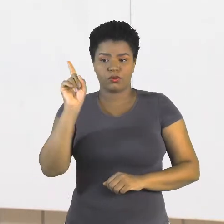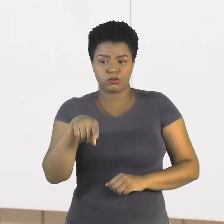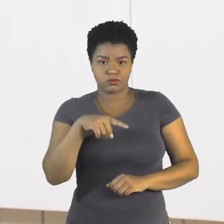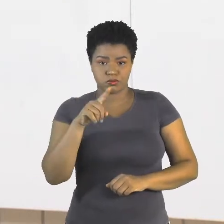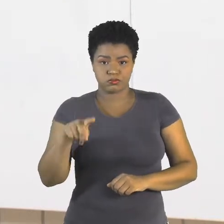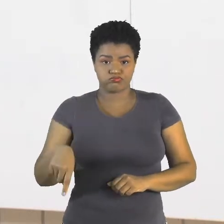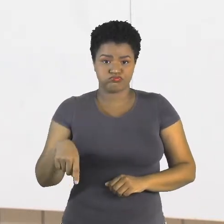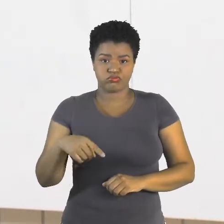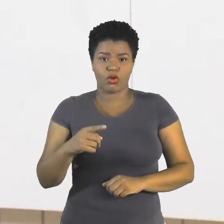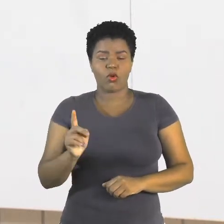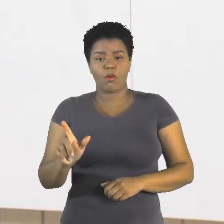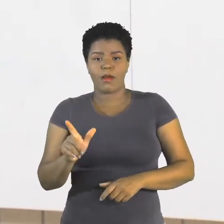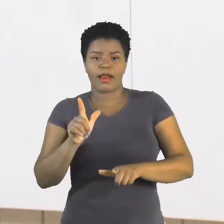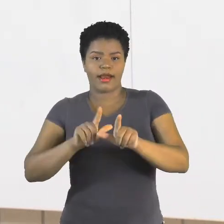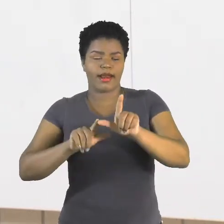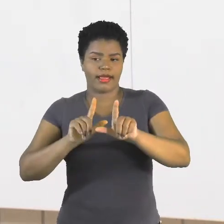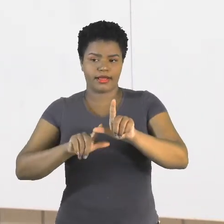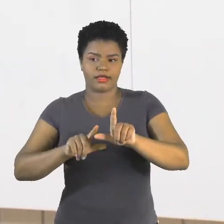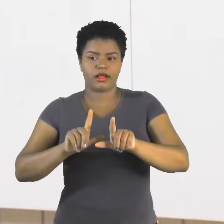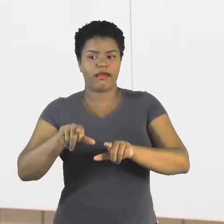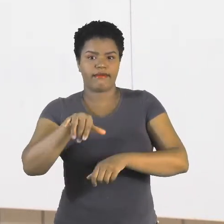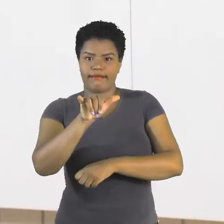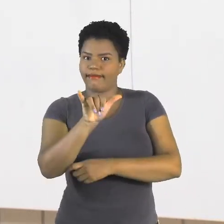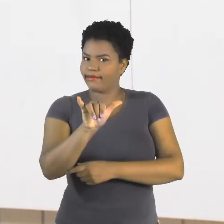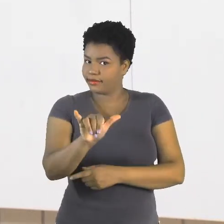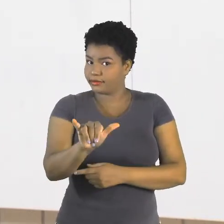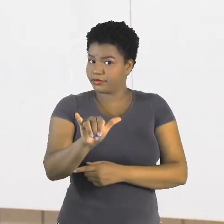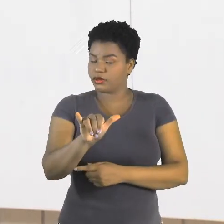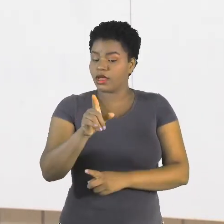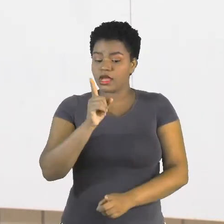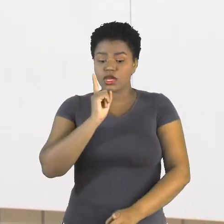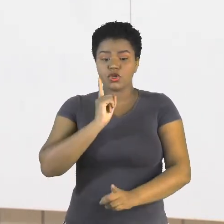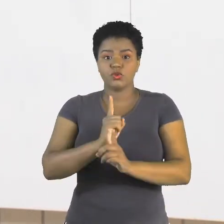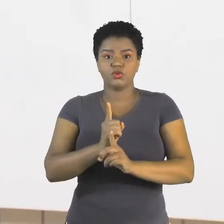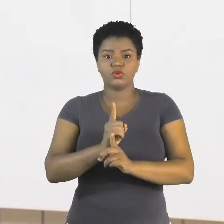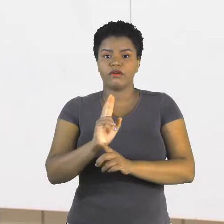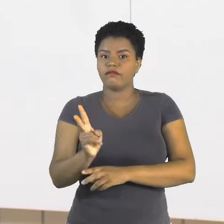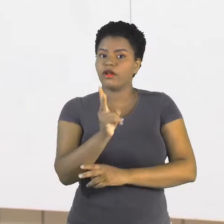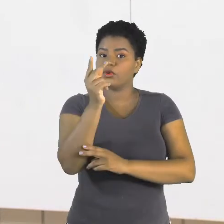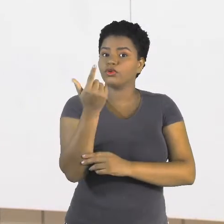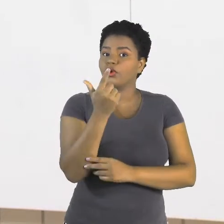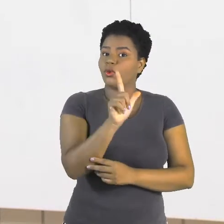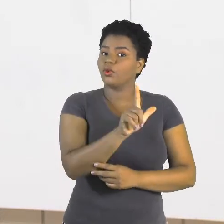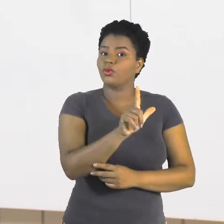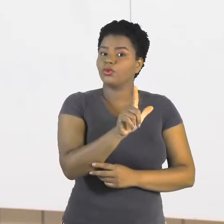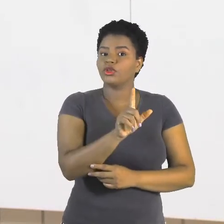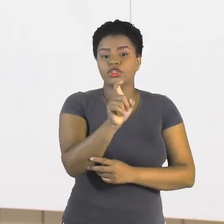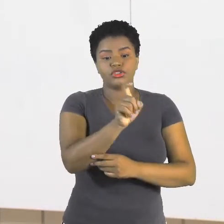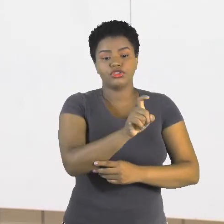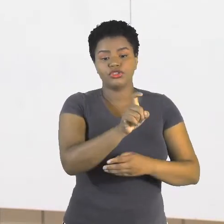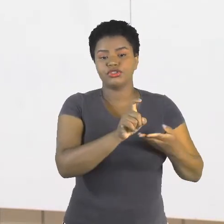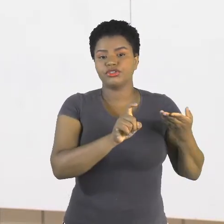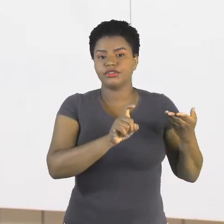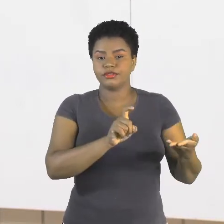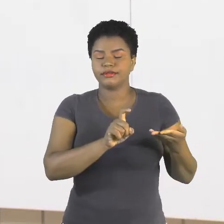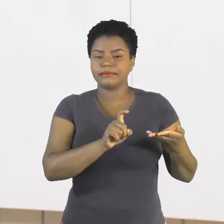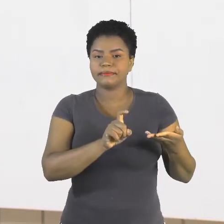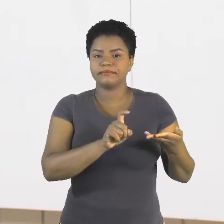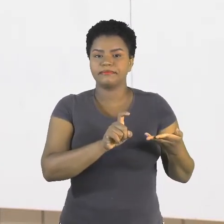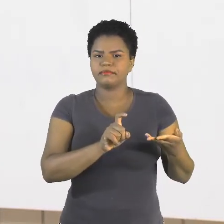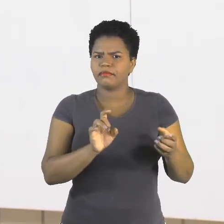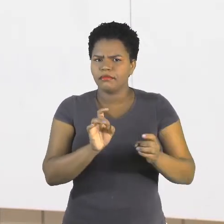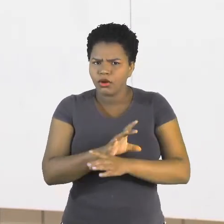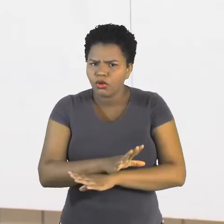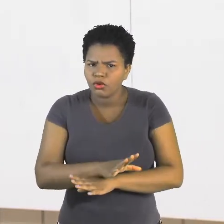incógnitas. Quem que eu eliminei? O y, e encontrei o valor da outra. Quem que eu encontrei? O valor do x.